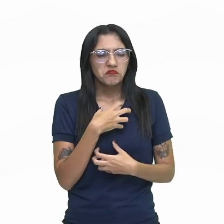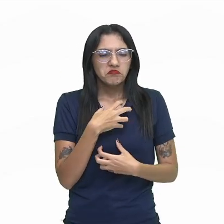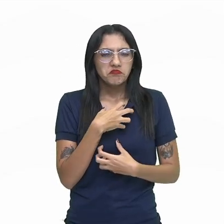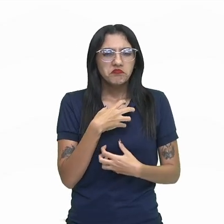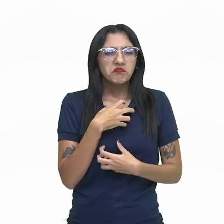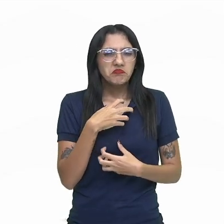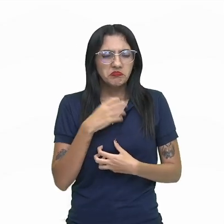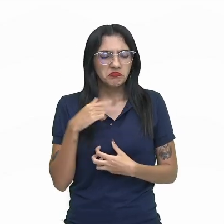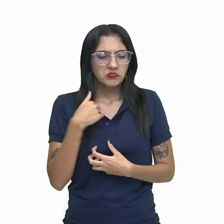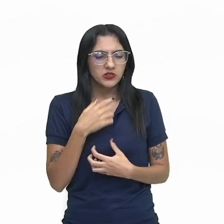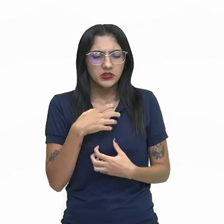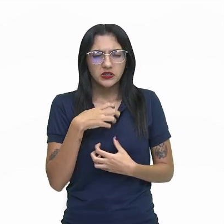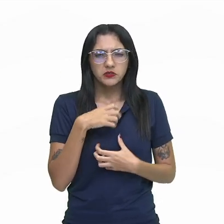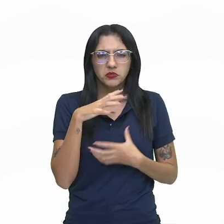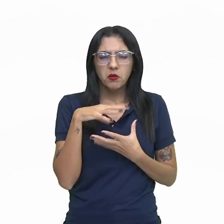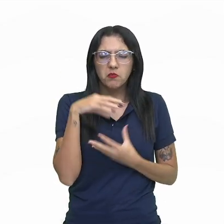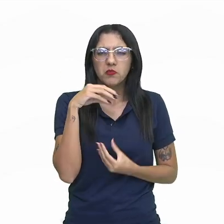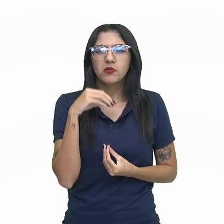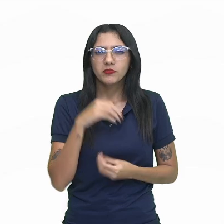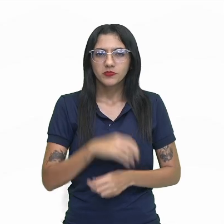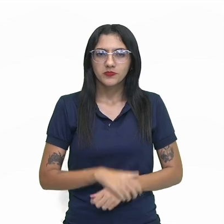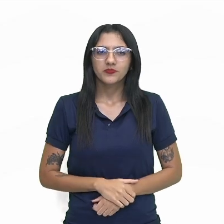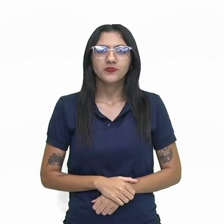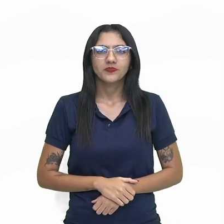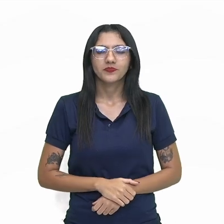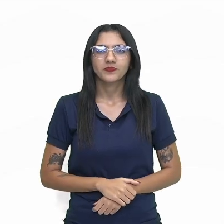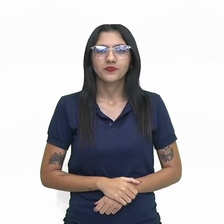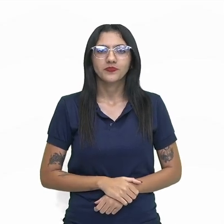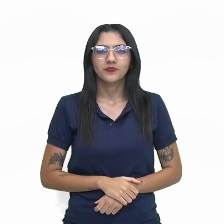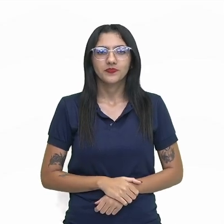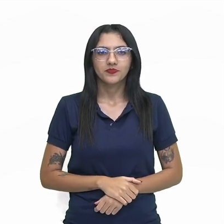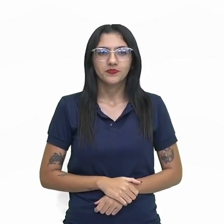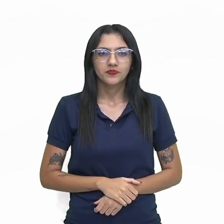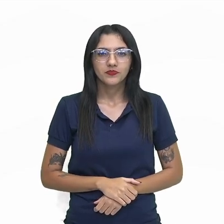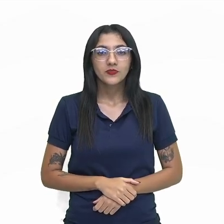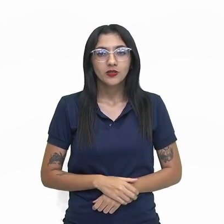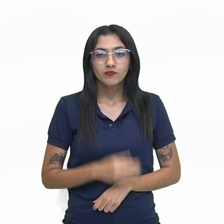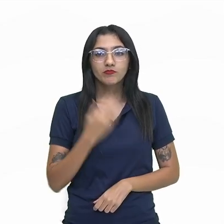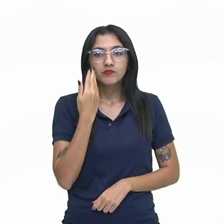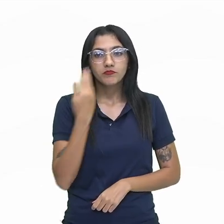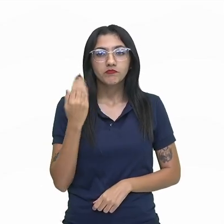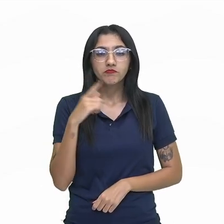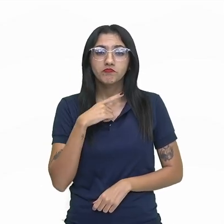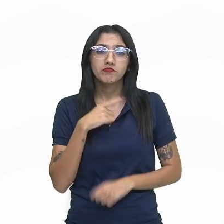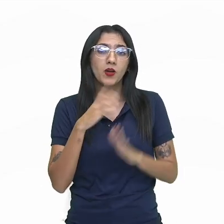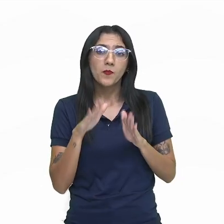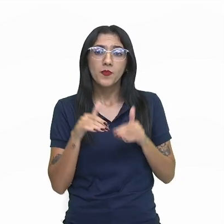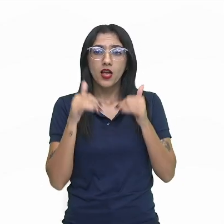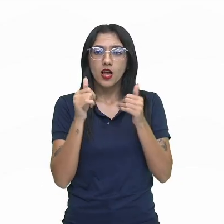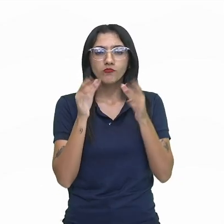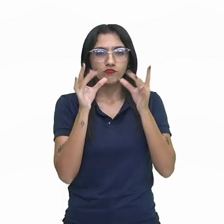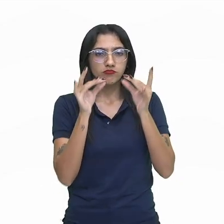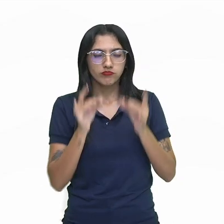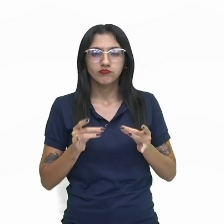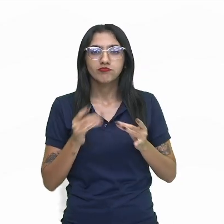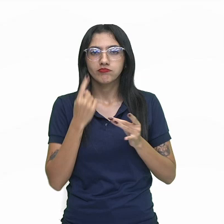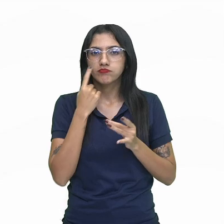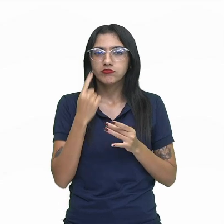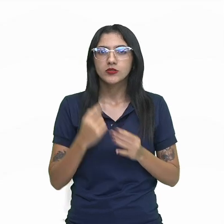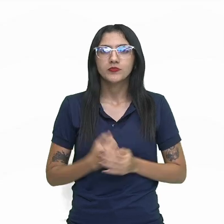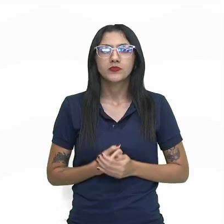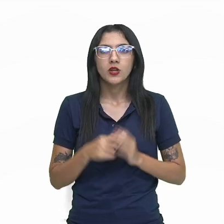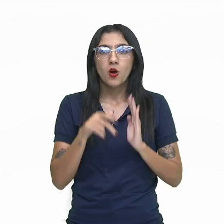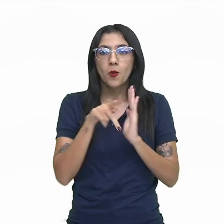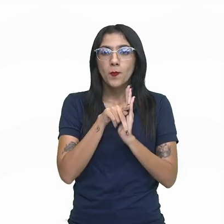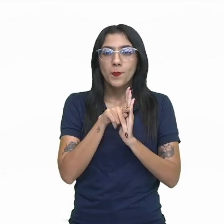alma antes de qualquer experiência amorosa. E aqui está melhor de visualizar. Período